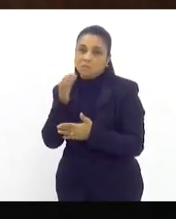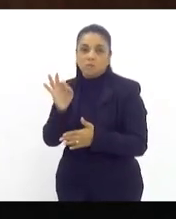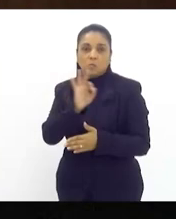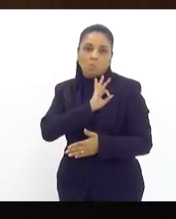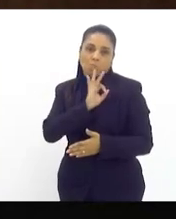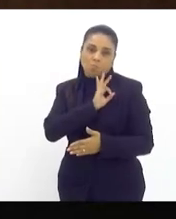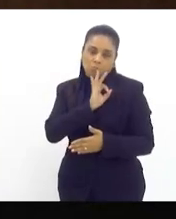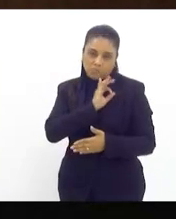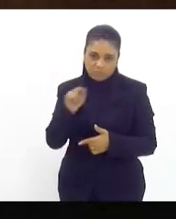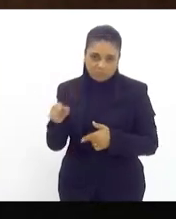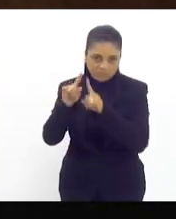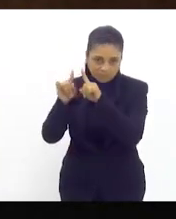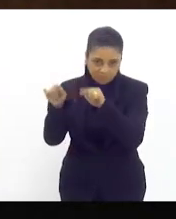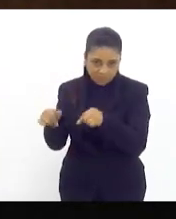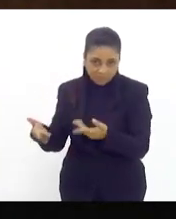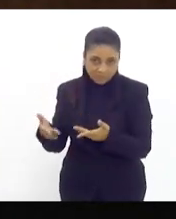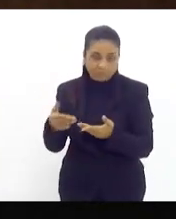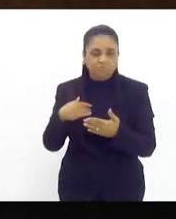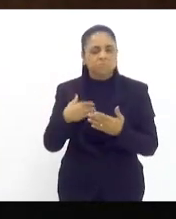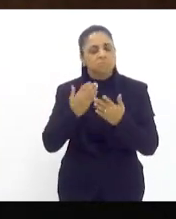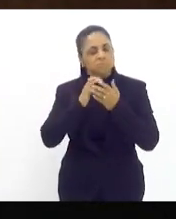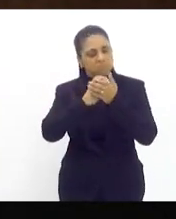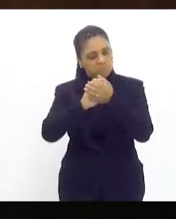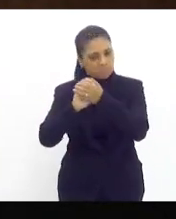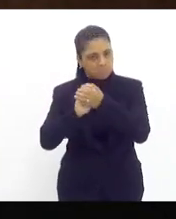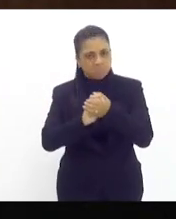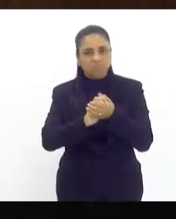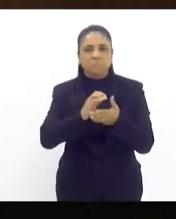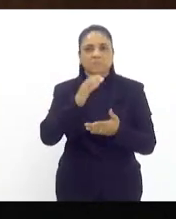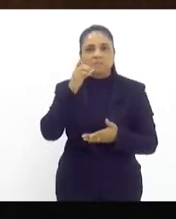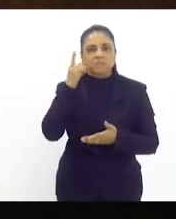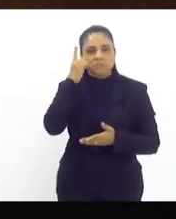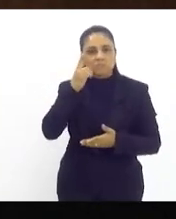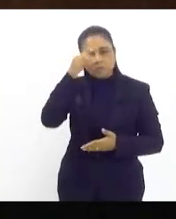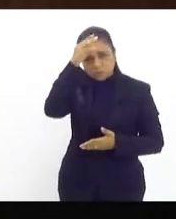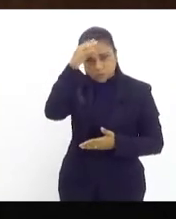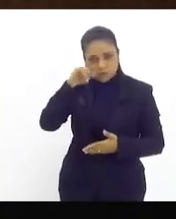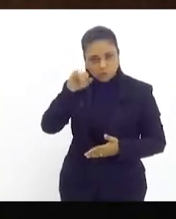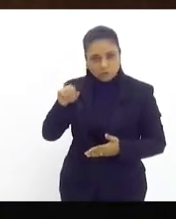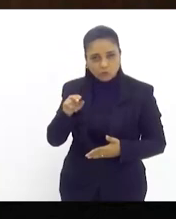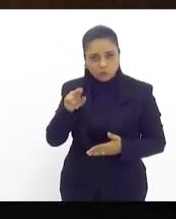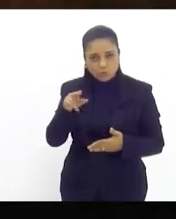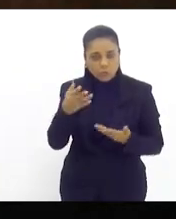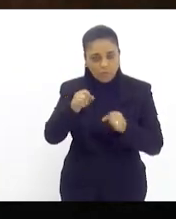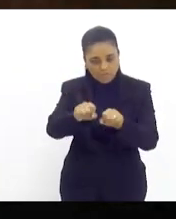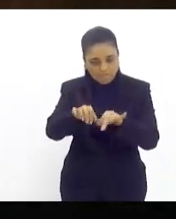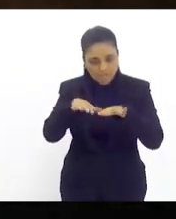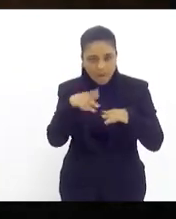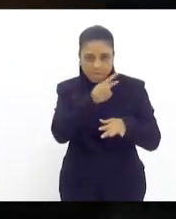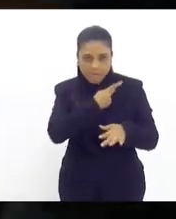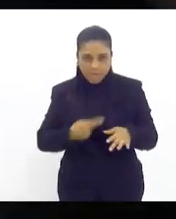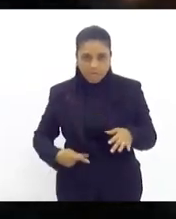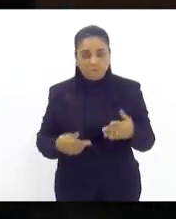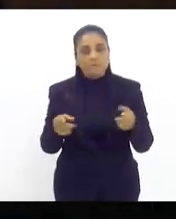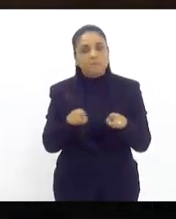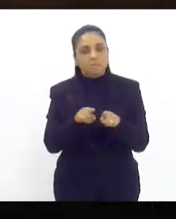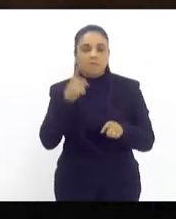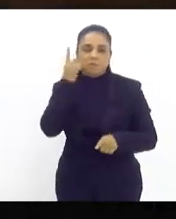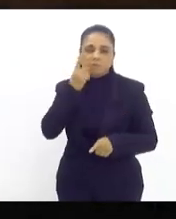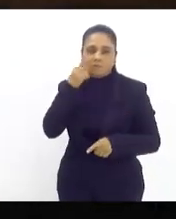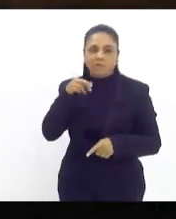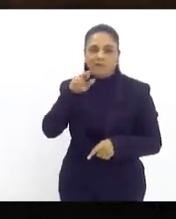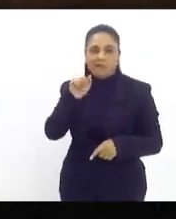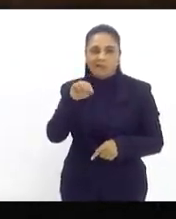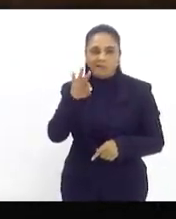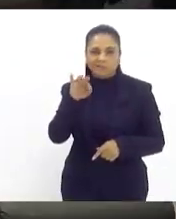vez aqui a deputada tia Ju que nos conduz na Unai e presente essa sessão e também é o deputado Giovani Ratinho muito